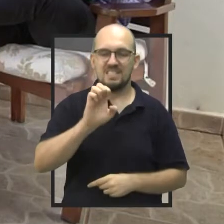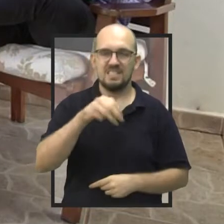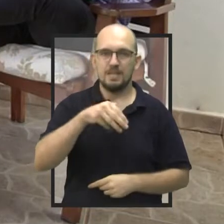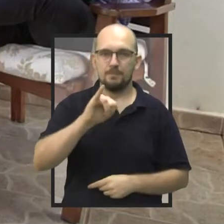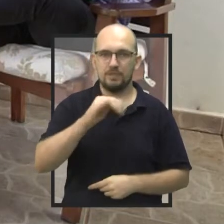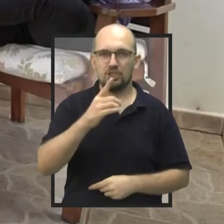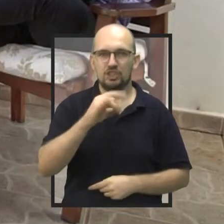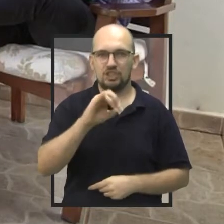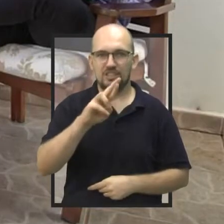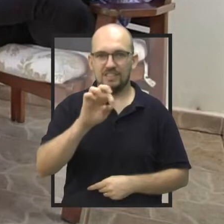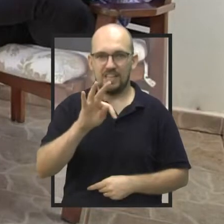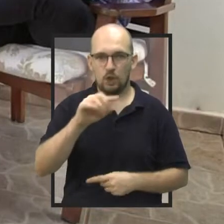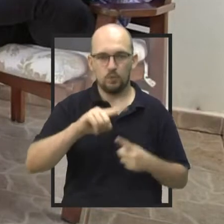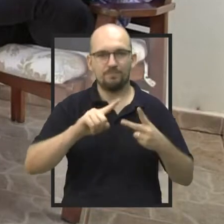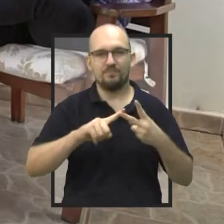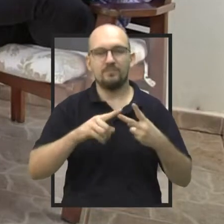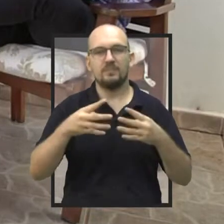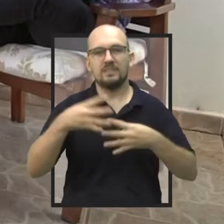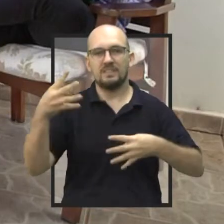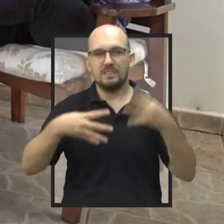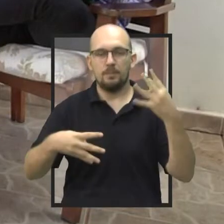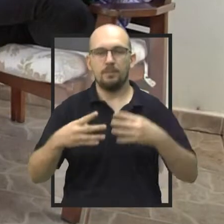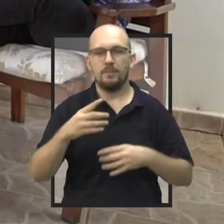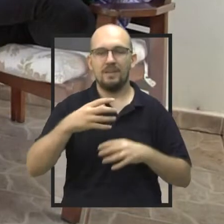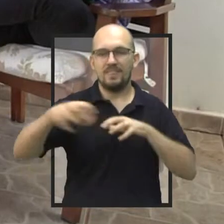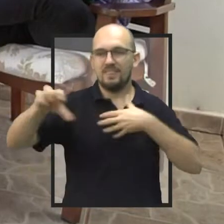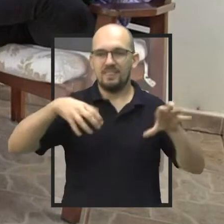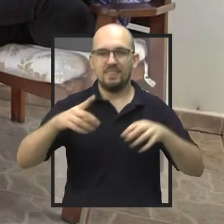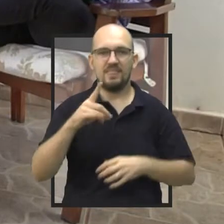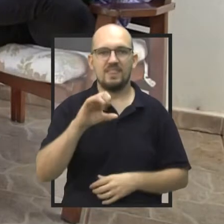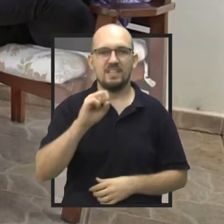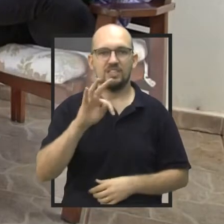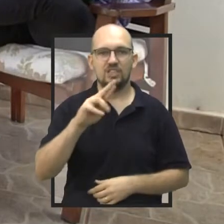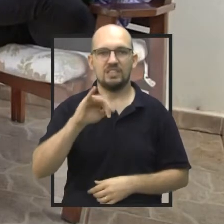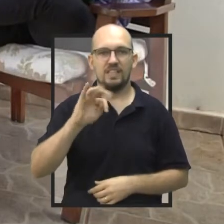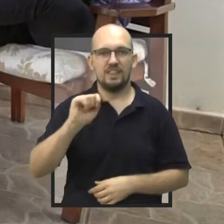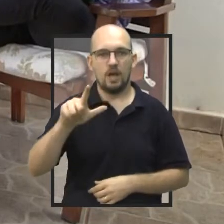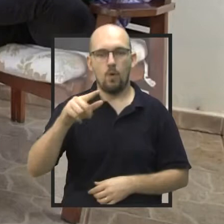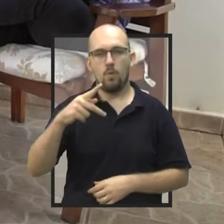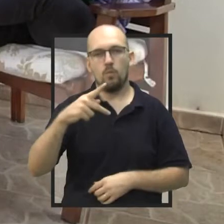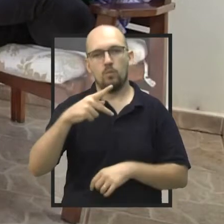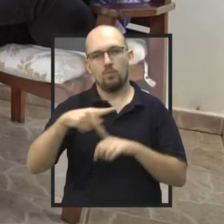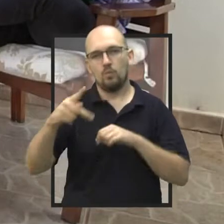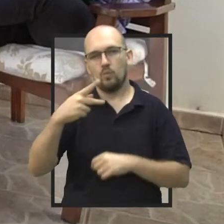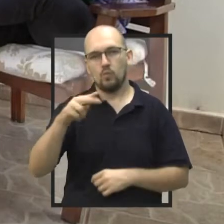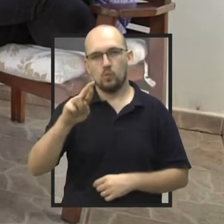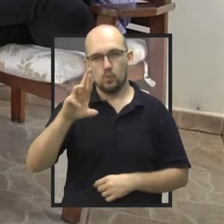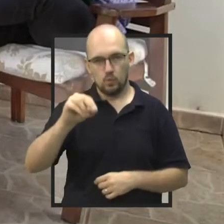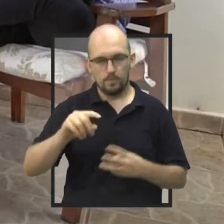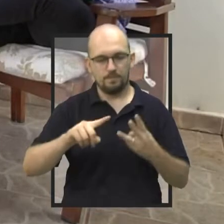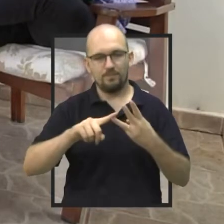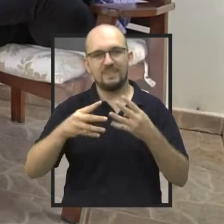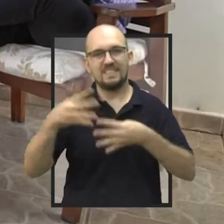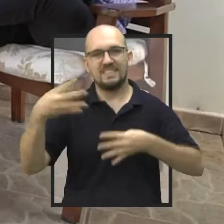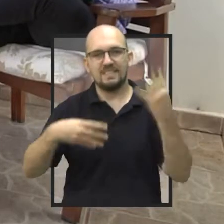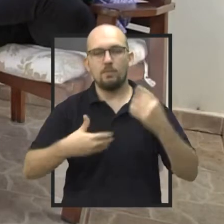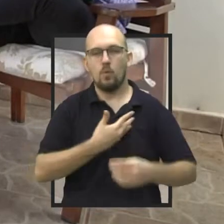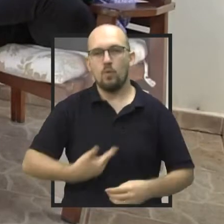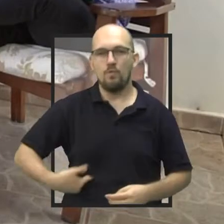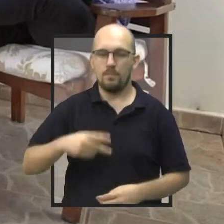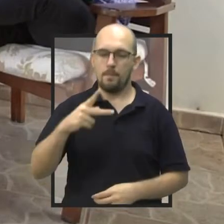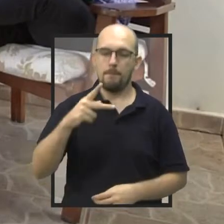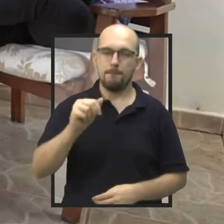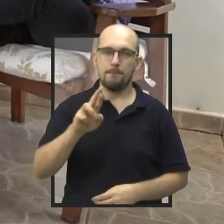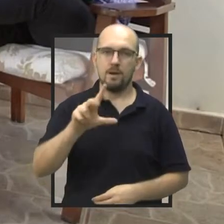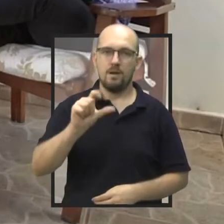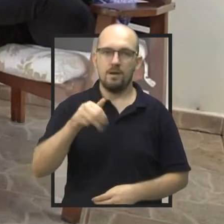sistema eleitoral distrital puro e um sistema de governo parlamentarista. Nas demais esferas, esfera estadual